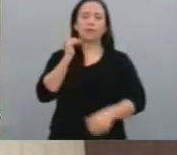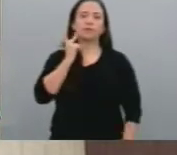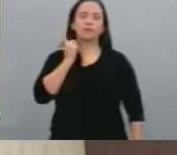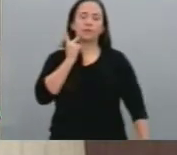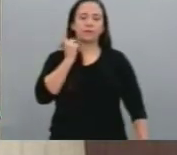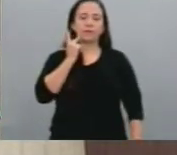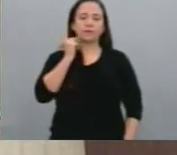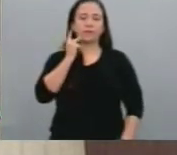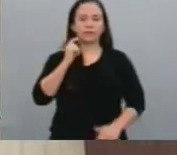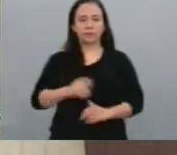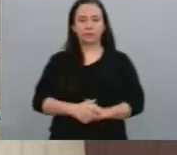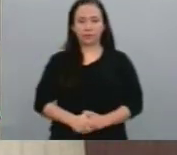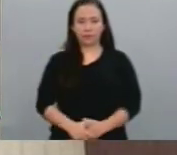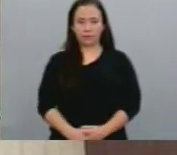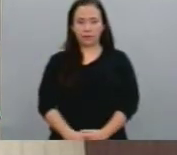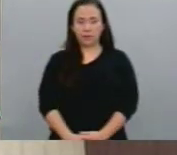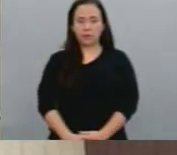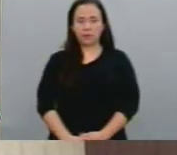Veja,